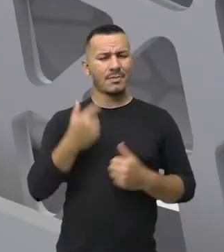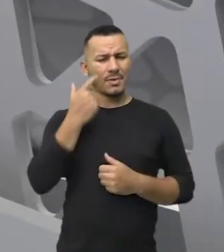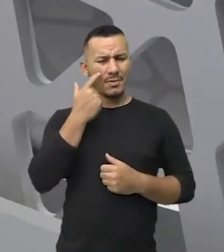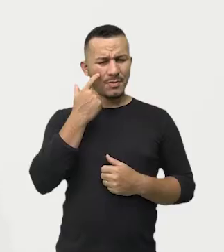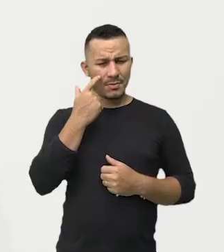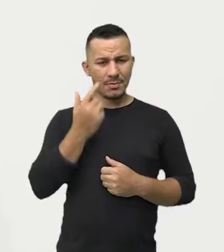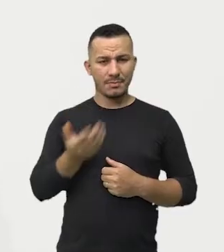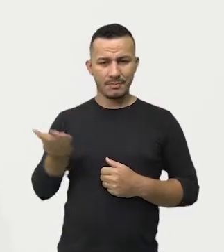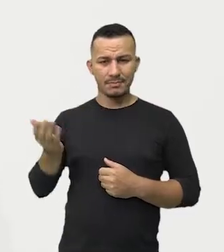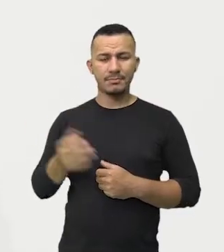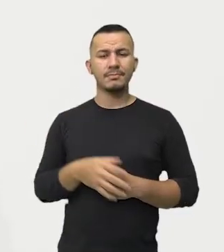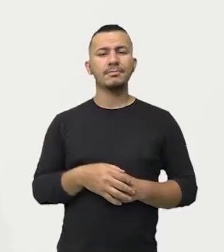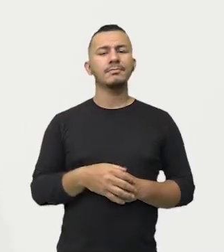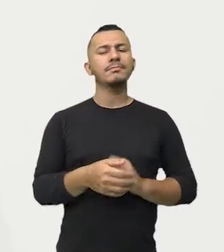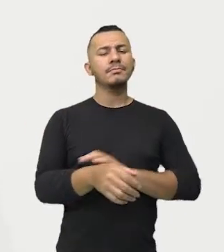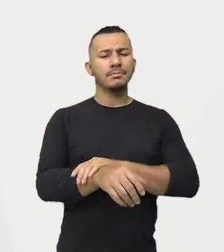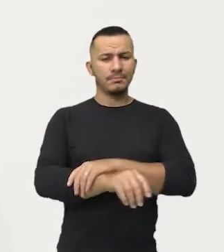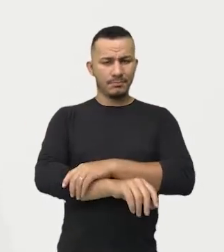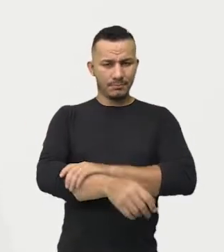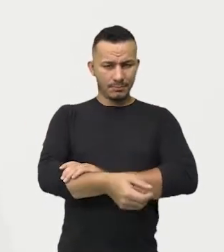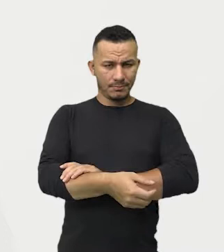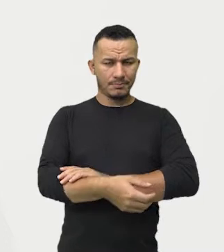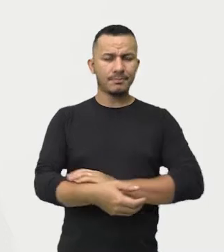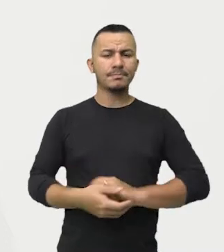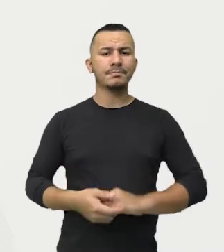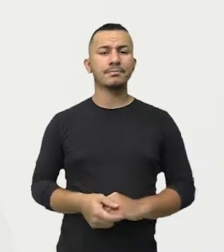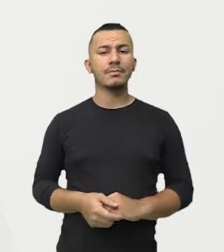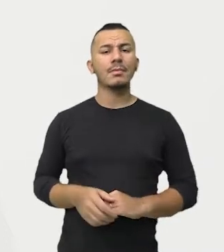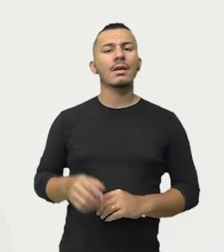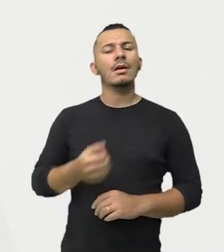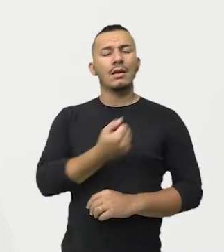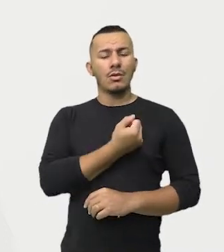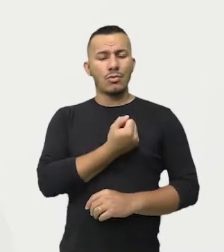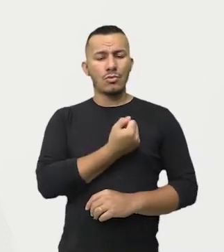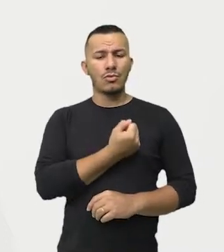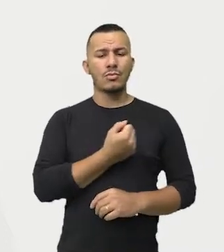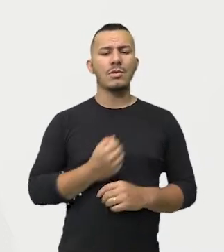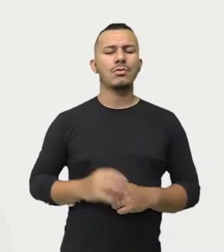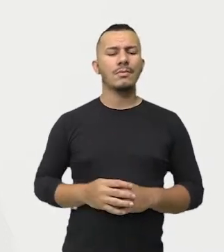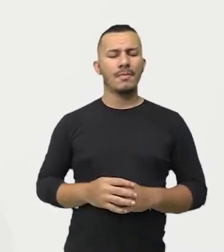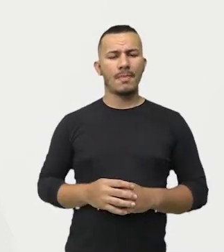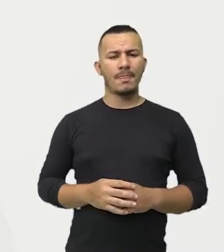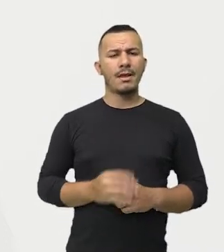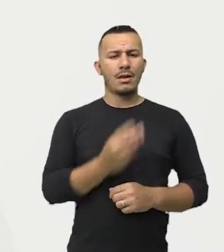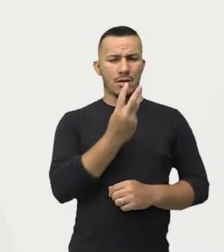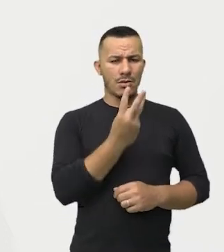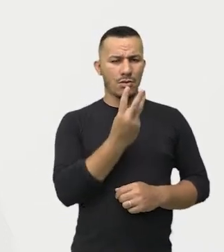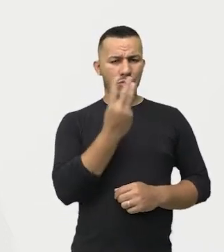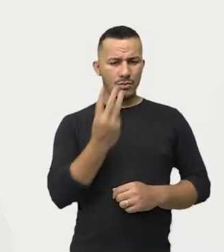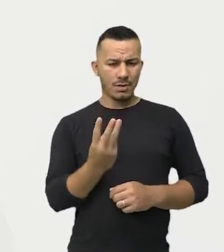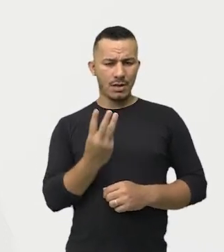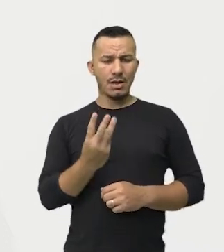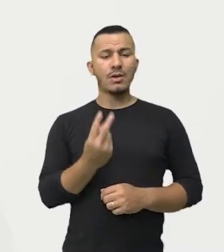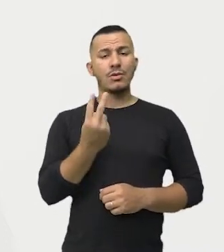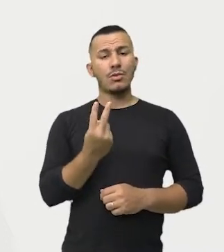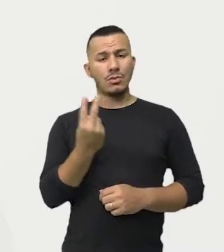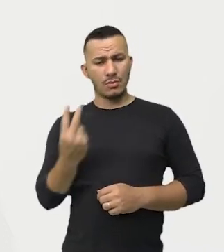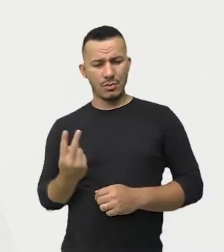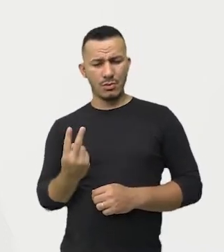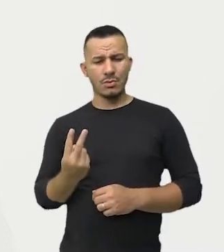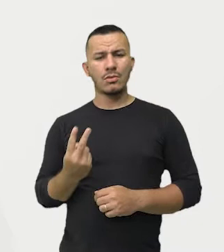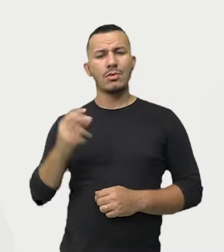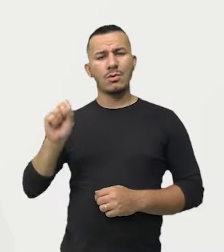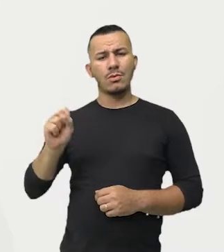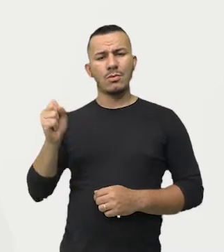então comigo. Vem só. Então, temos aqui os números 3 sobre 3, menos 2 sobre 2 e 8 sobre